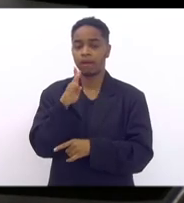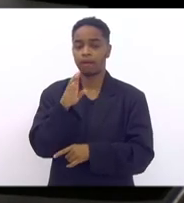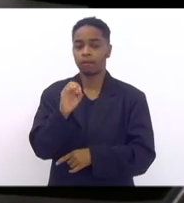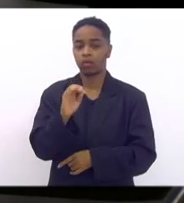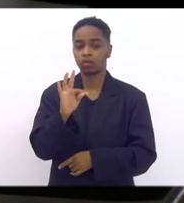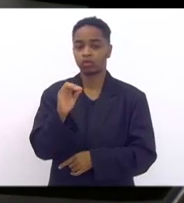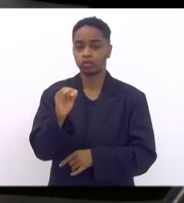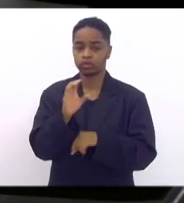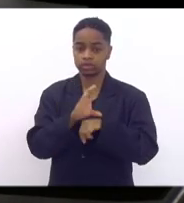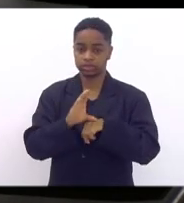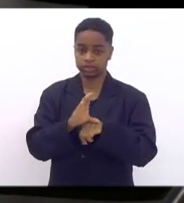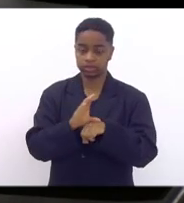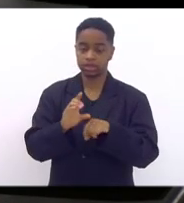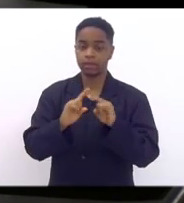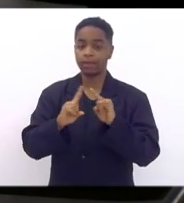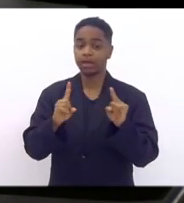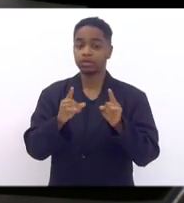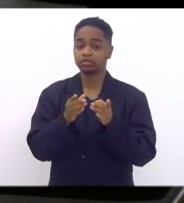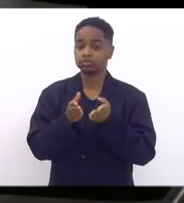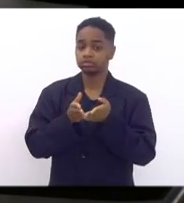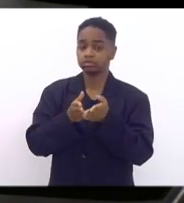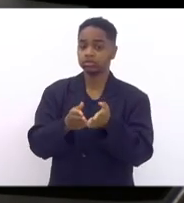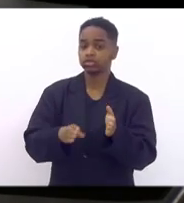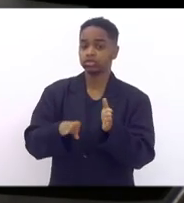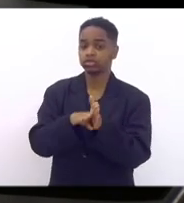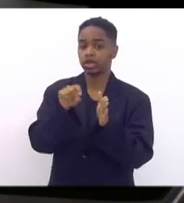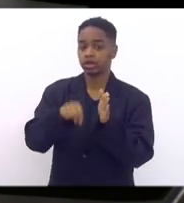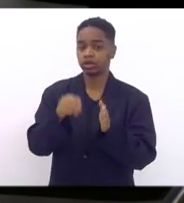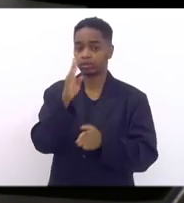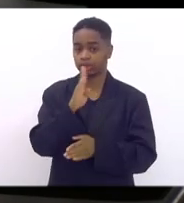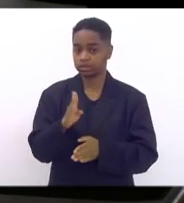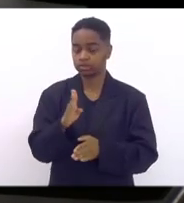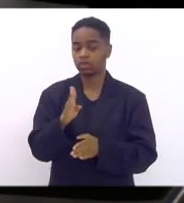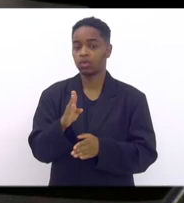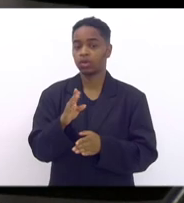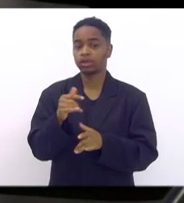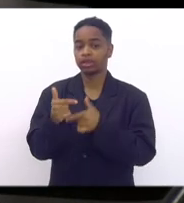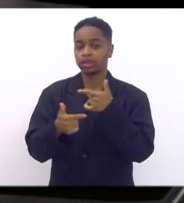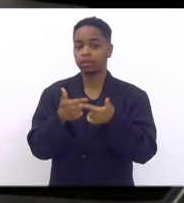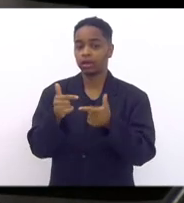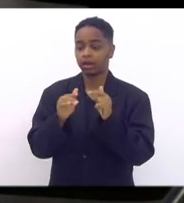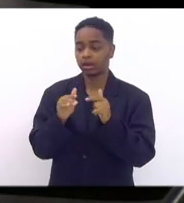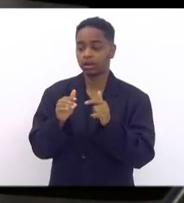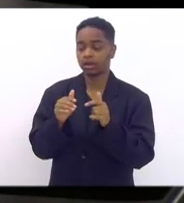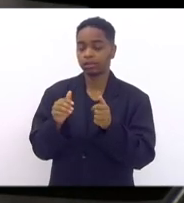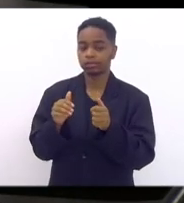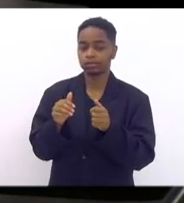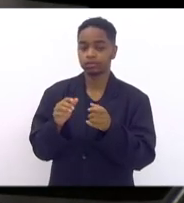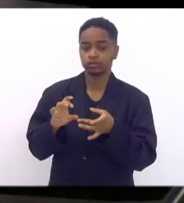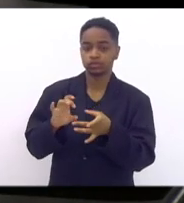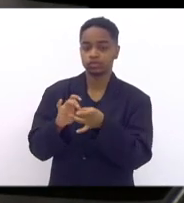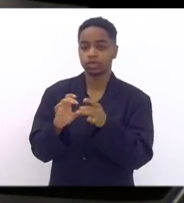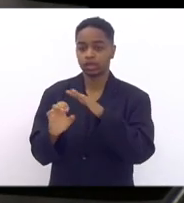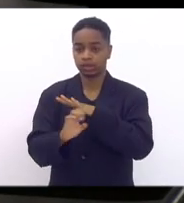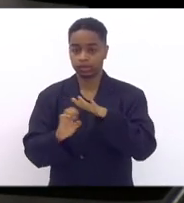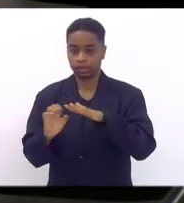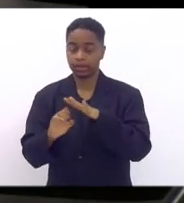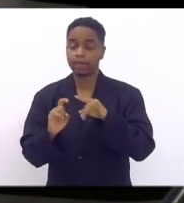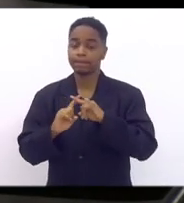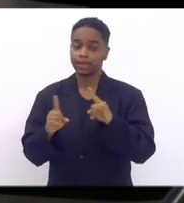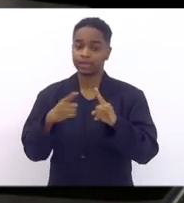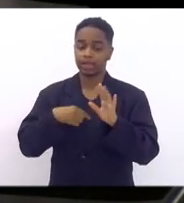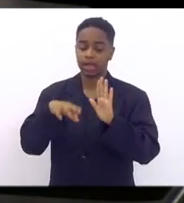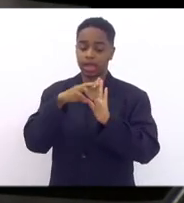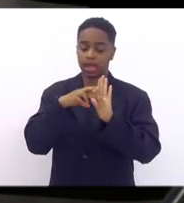jurisdicionais ele tá a serviço de alguém e esse alguém tem que ter uma licença ambiental e que na licença ambiental prevê todas as